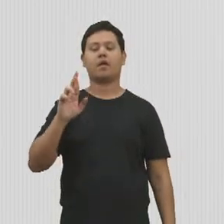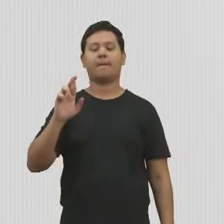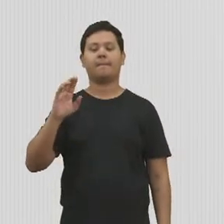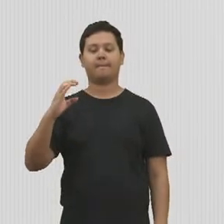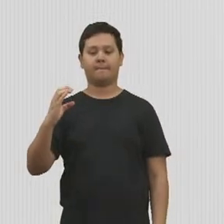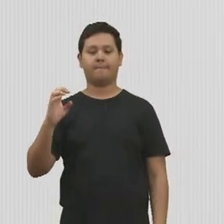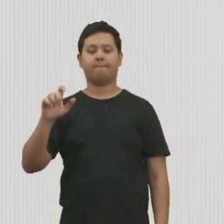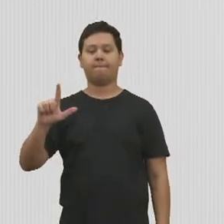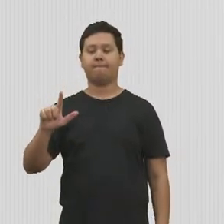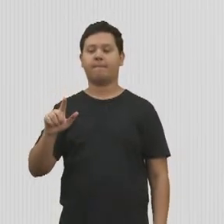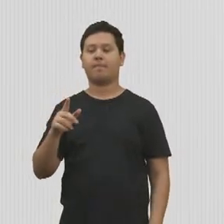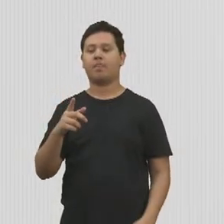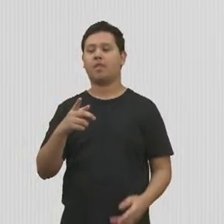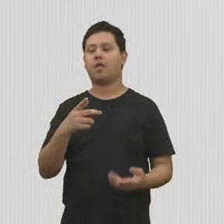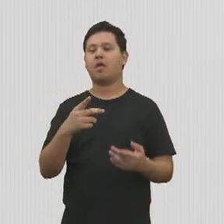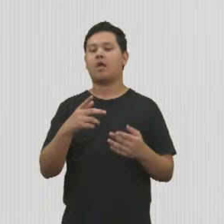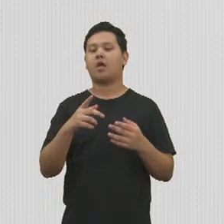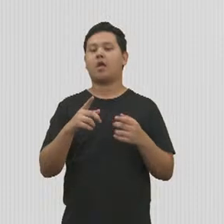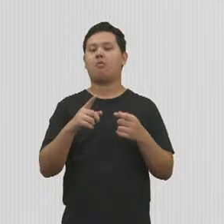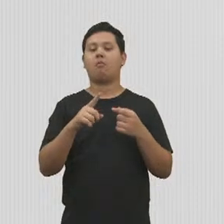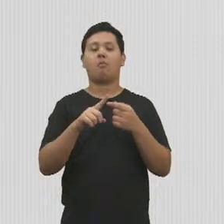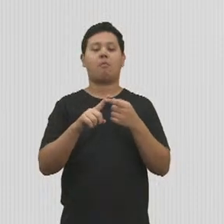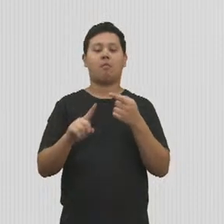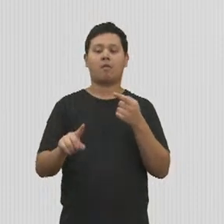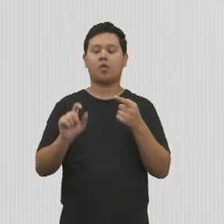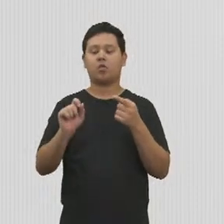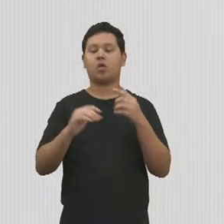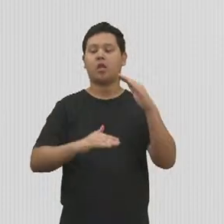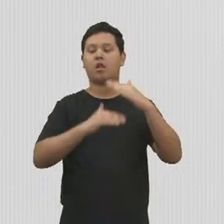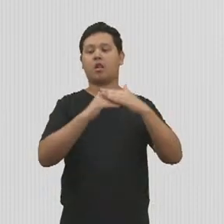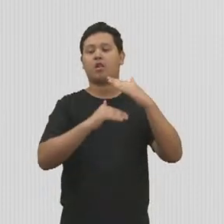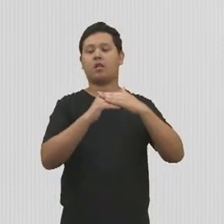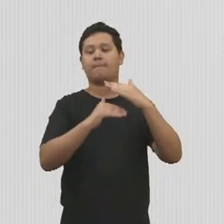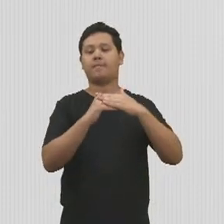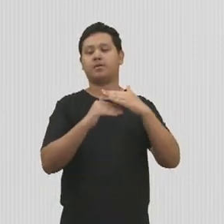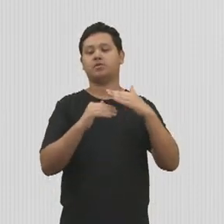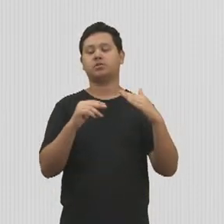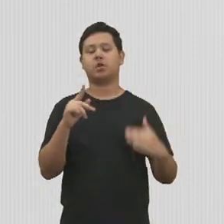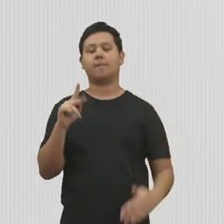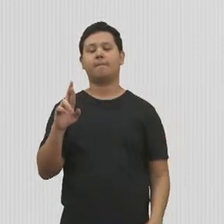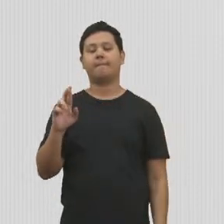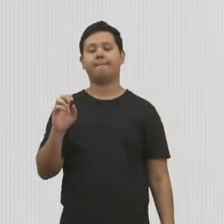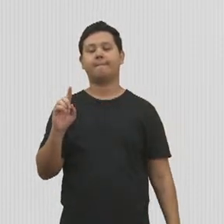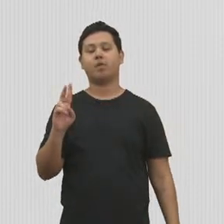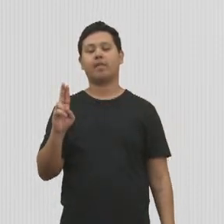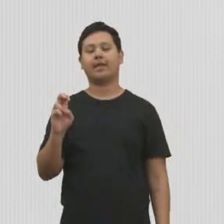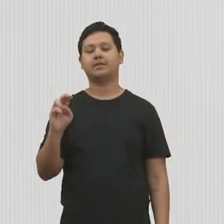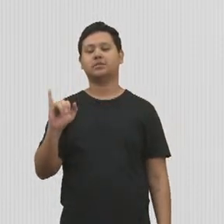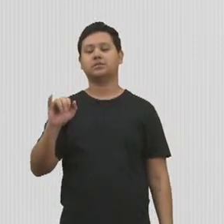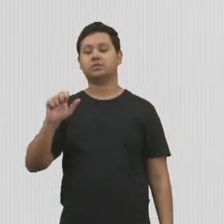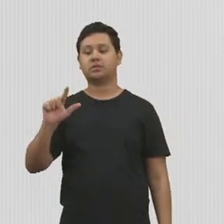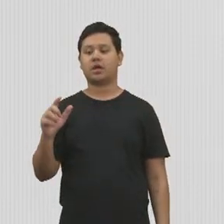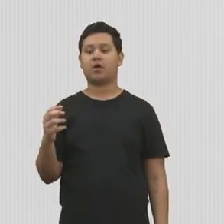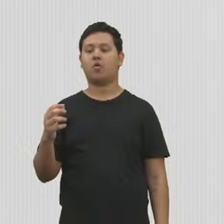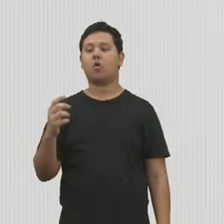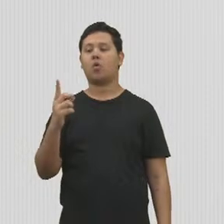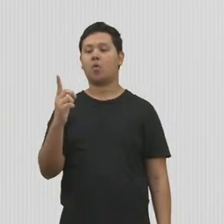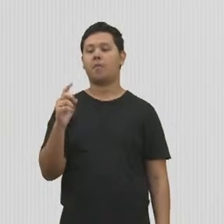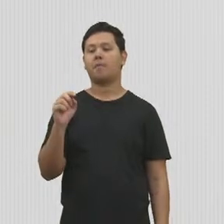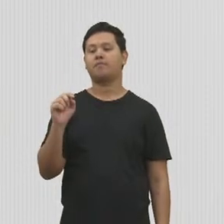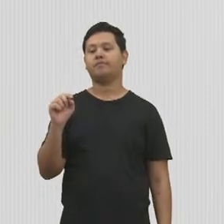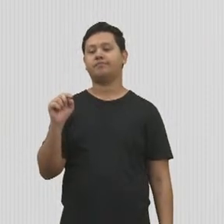restrição com 54%, limite prudencial de 51,3% e limite de alerta